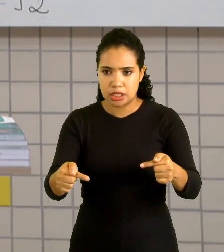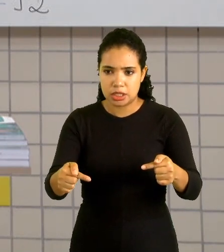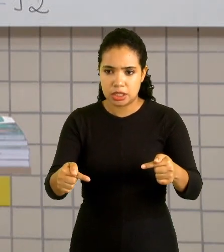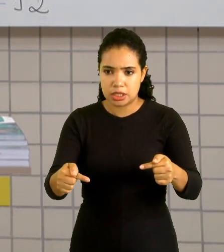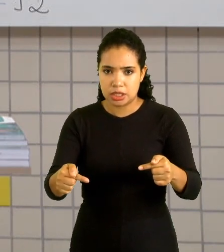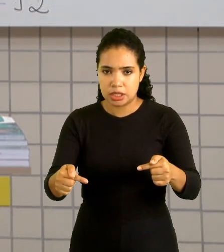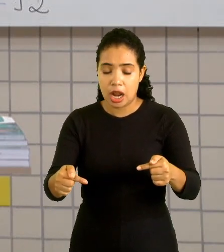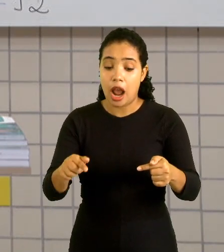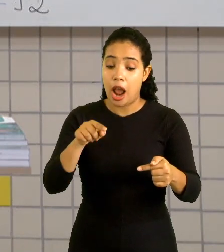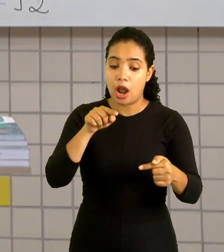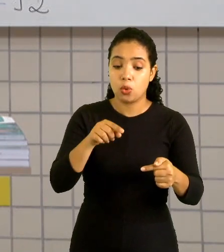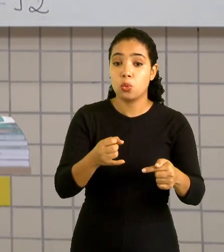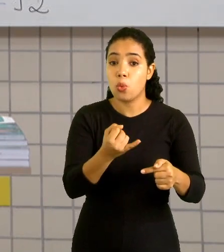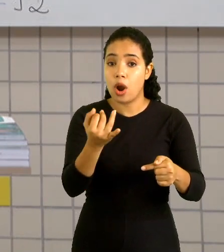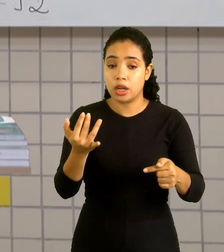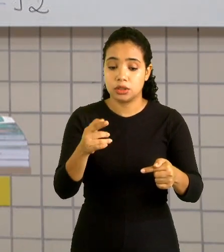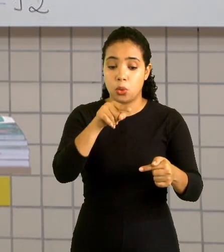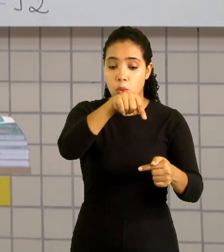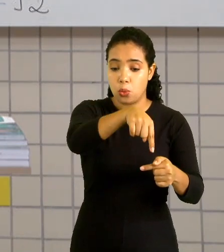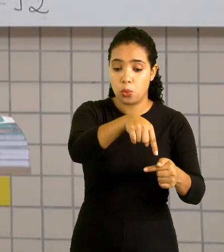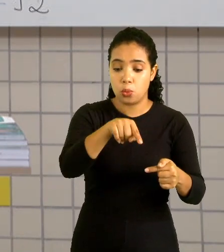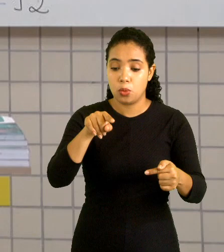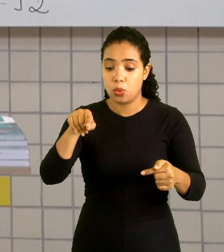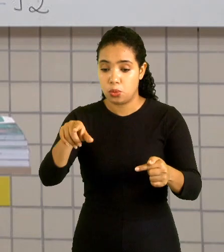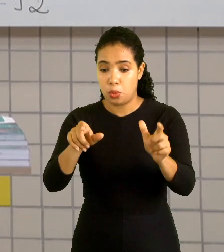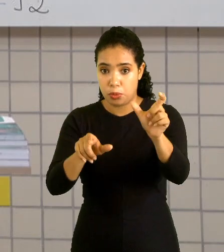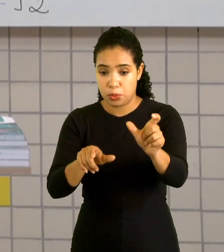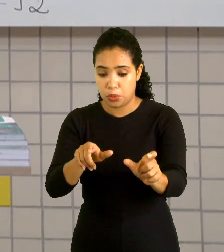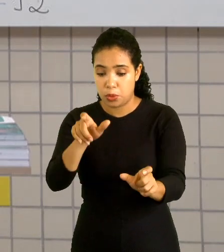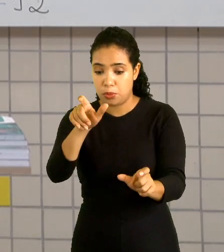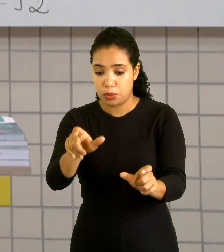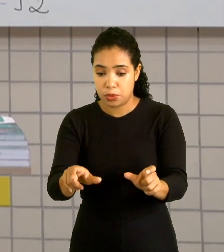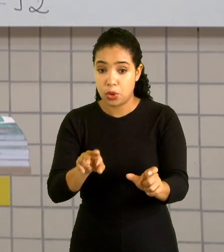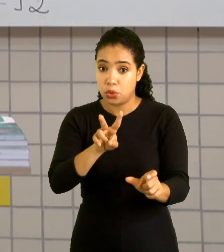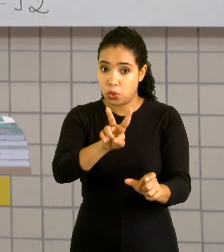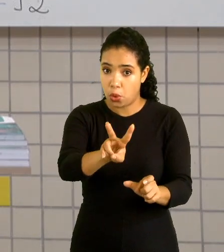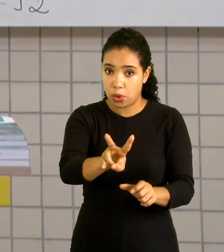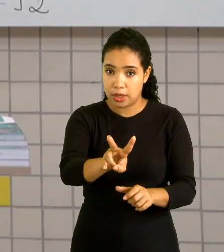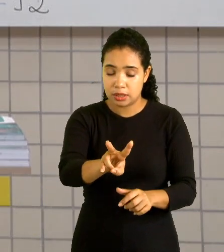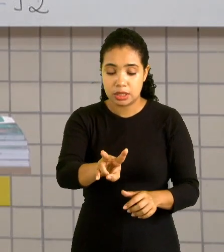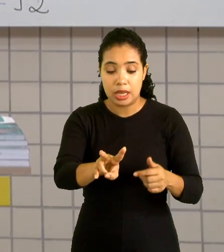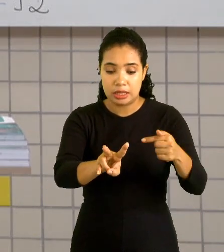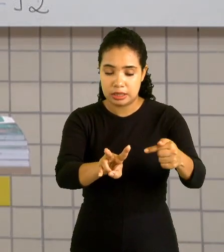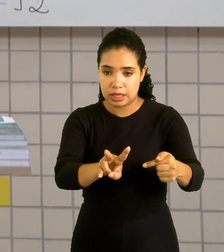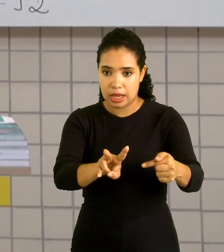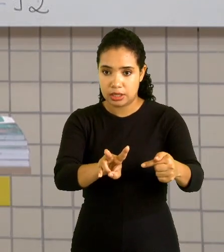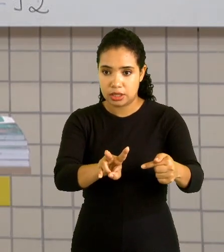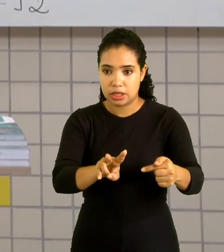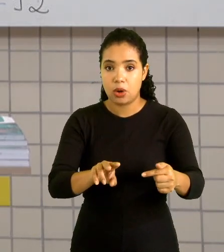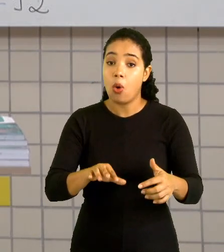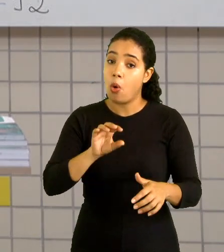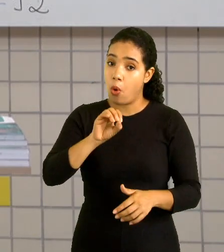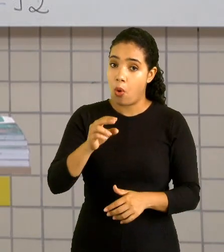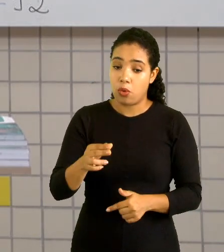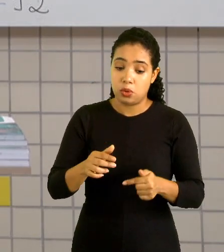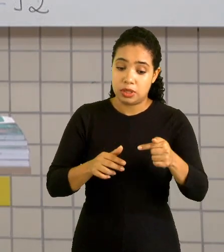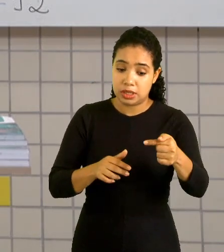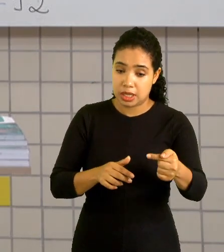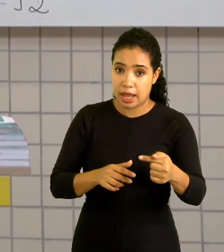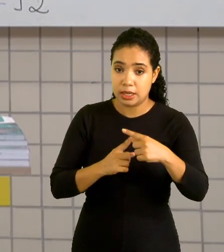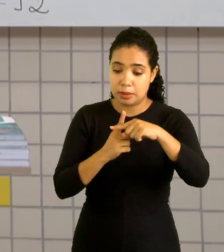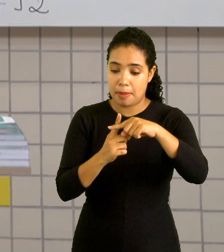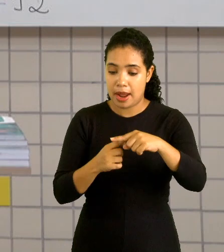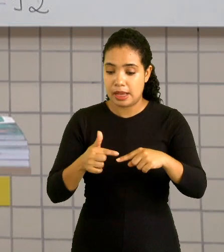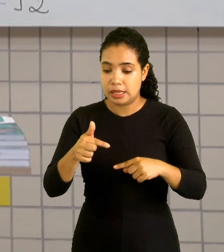1, 2. Então, é 7 mais 7. Então, eu vou colocar aí 7 mais 7 ou 7